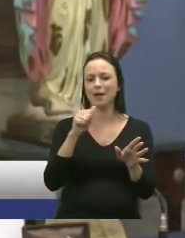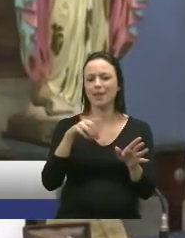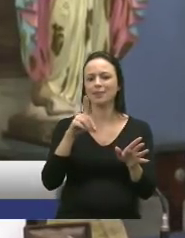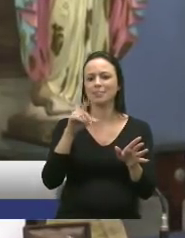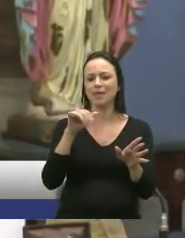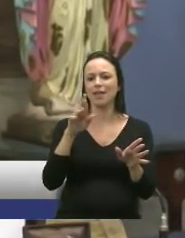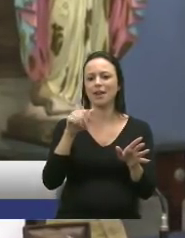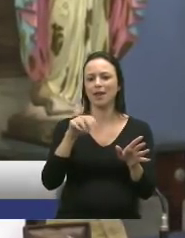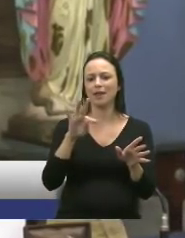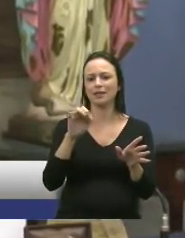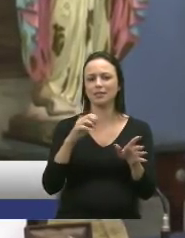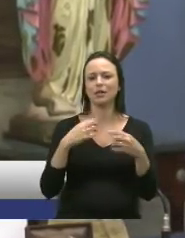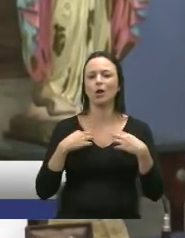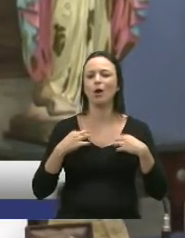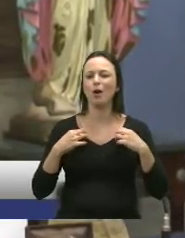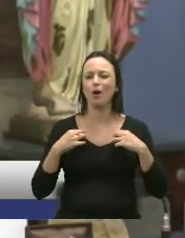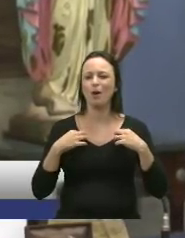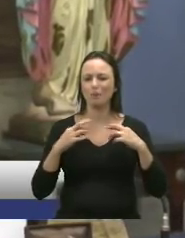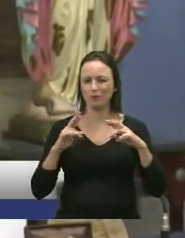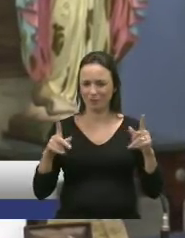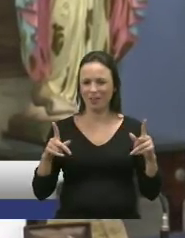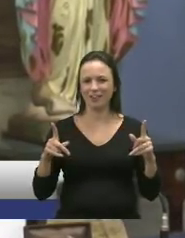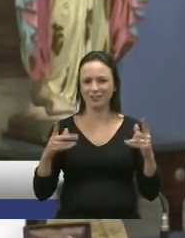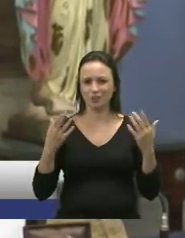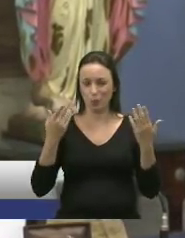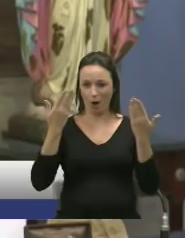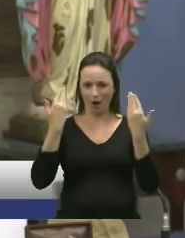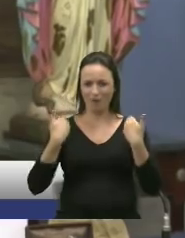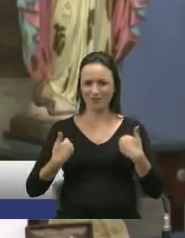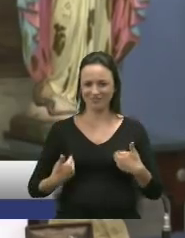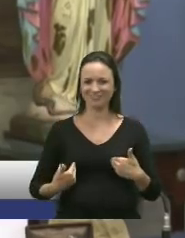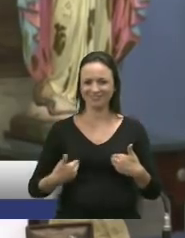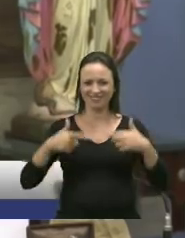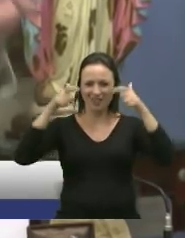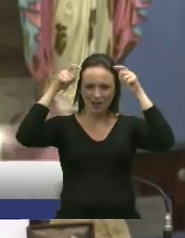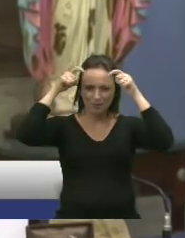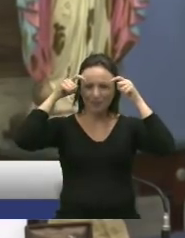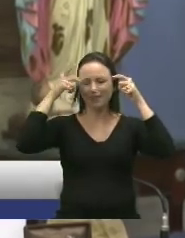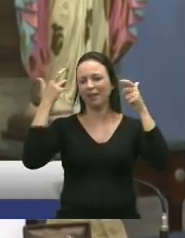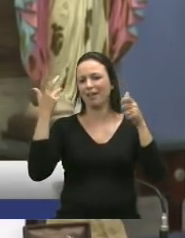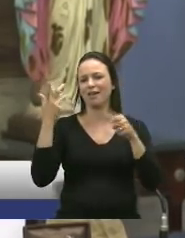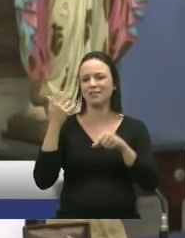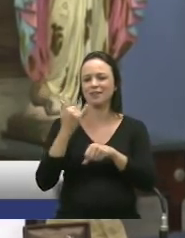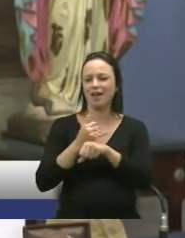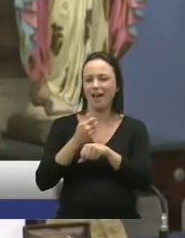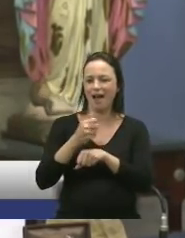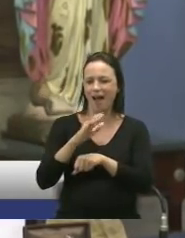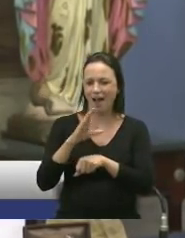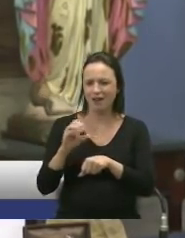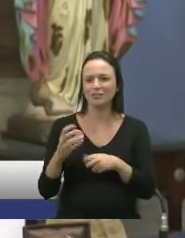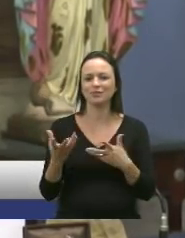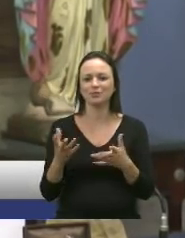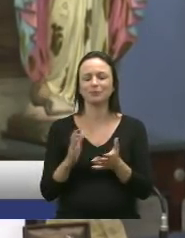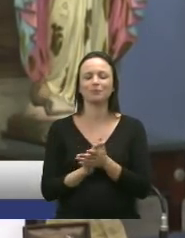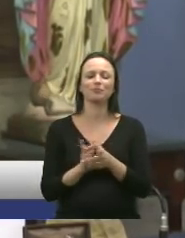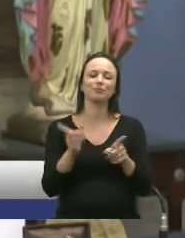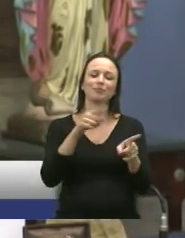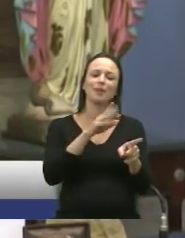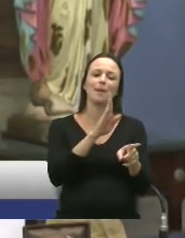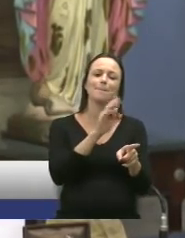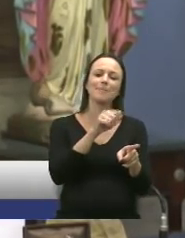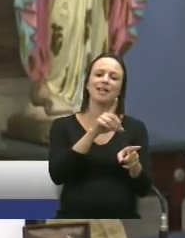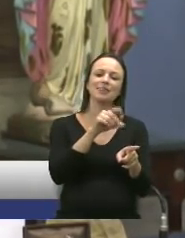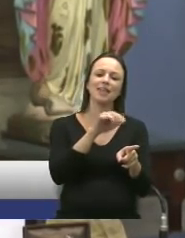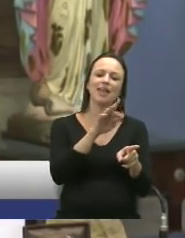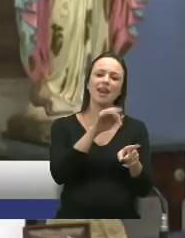visual característico do voluntário de 32, como eu estou aqui, né, pelo capacete de aço e etc. E o Bandeirante com aquele visual